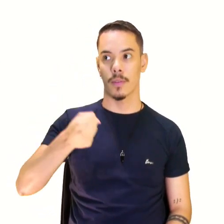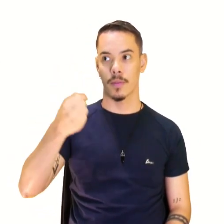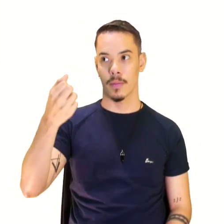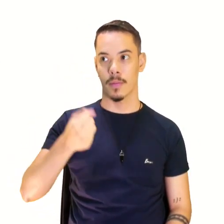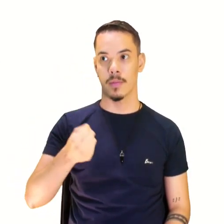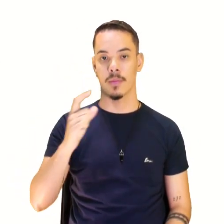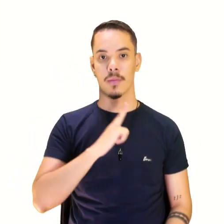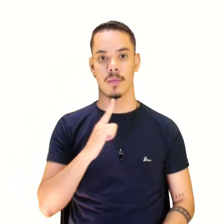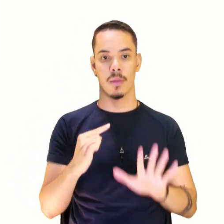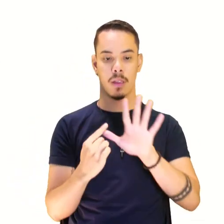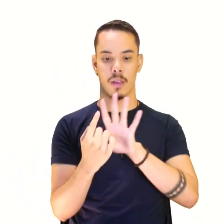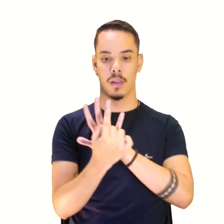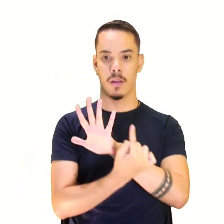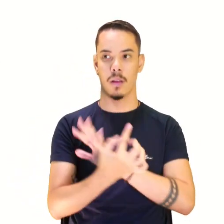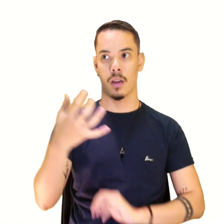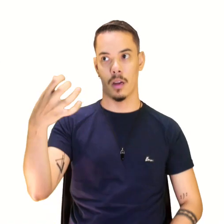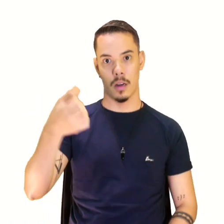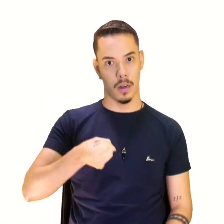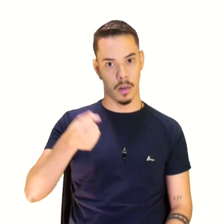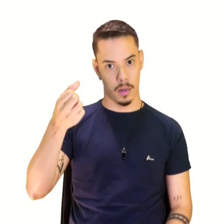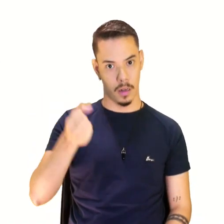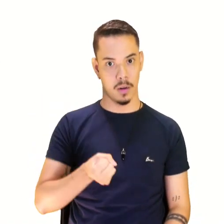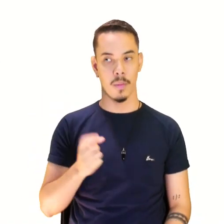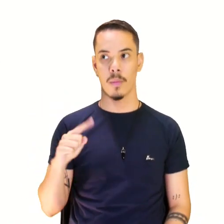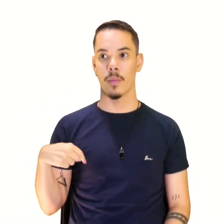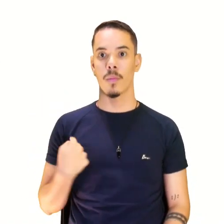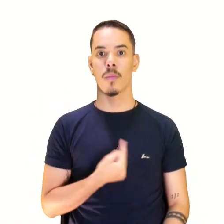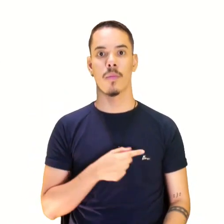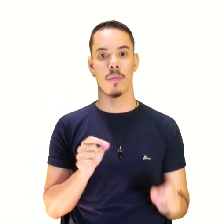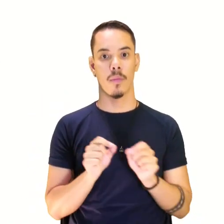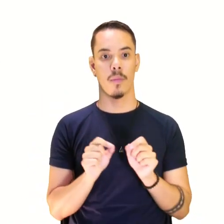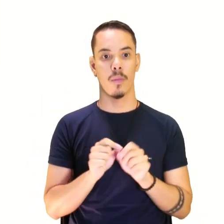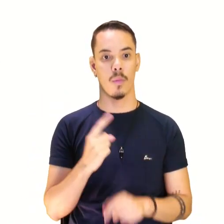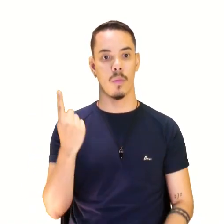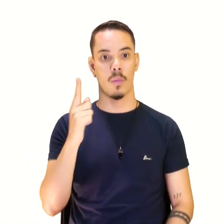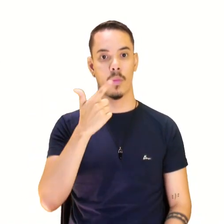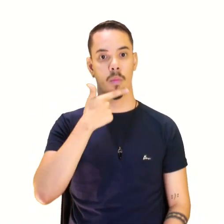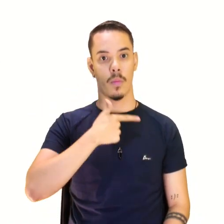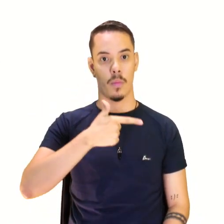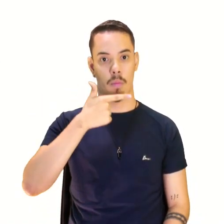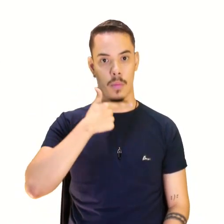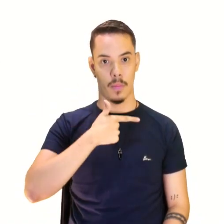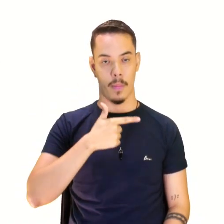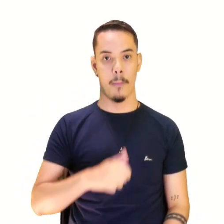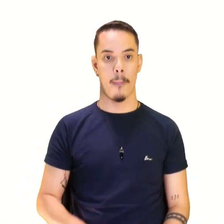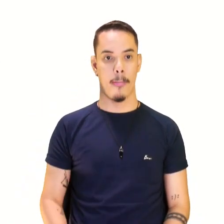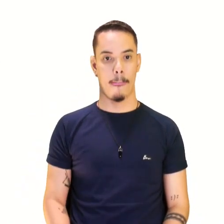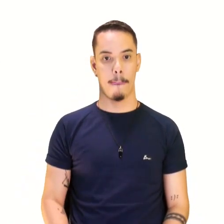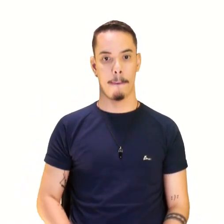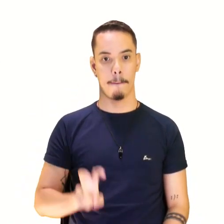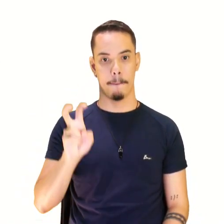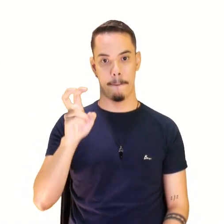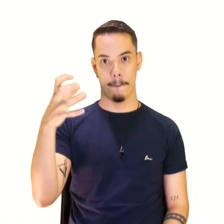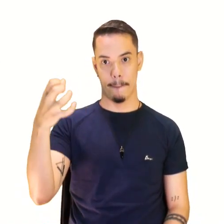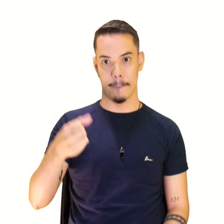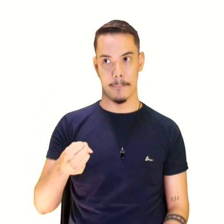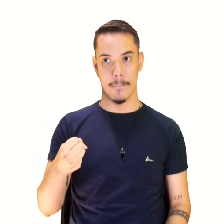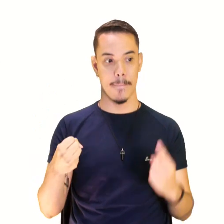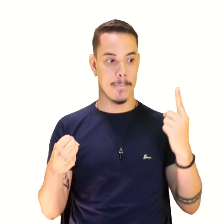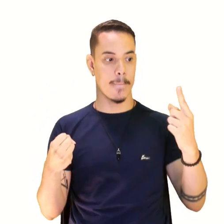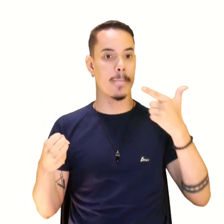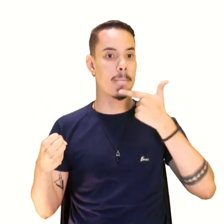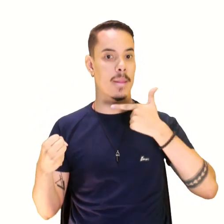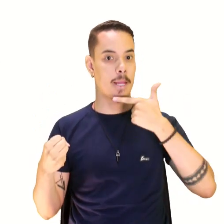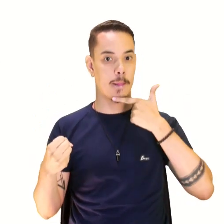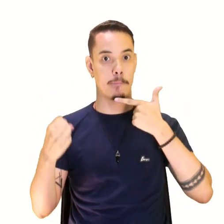5 litros de leite, nós fazemos um queijo. Vamos colocar uma situação mais ou menos assim. 5 litros de leite, um queijo. Se